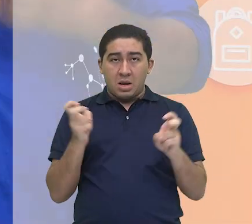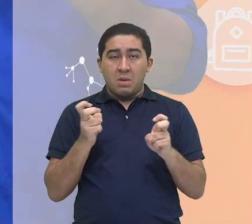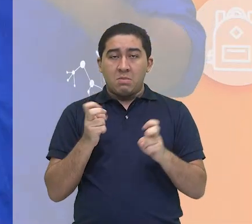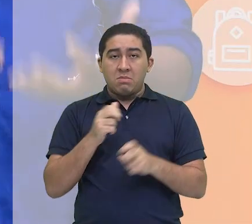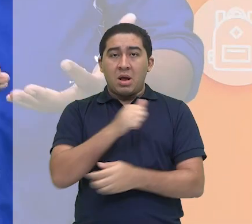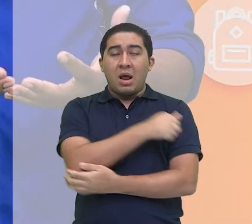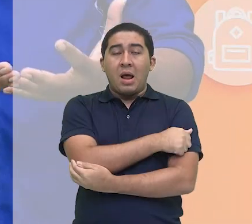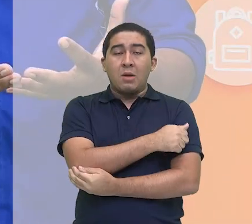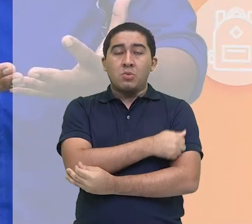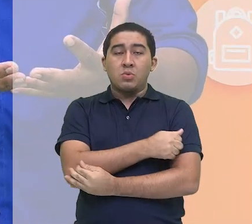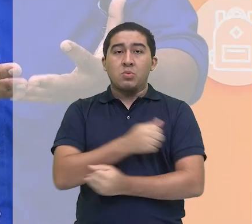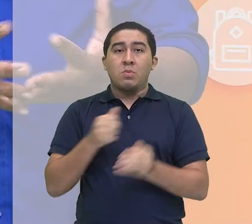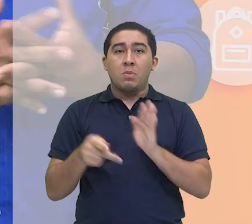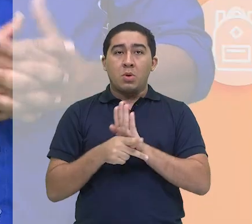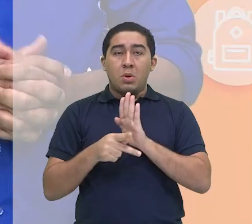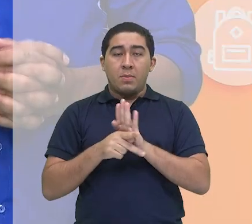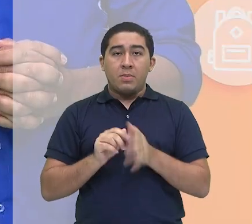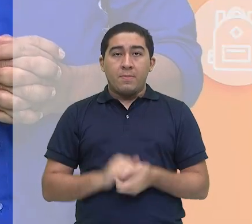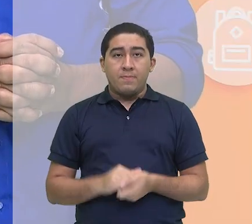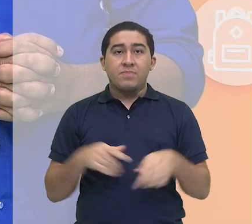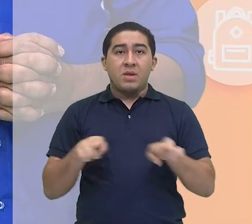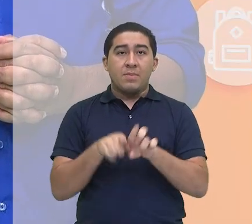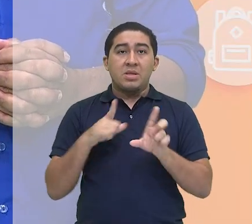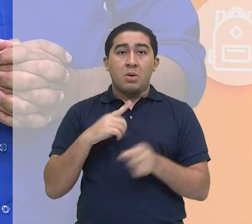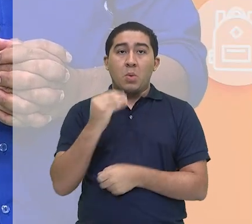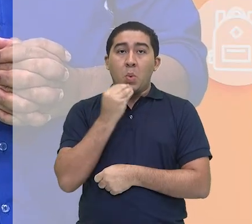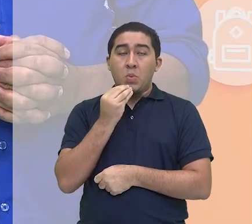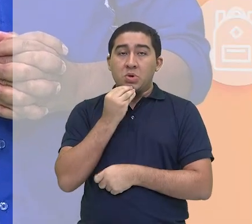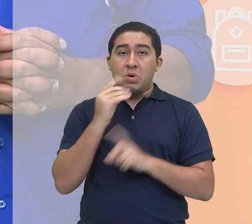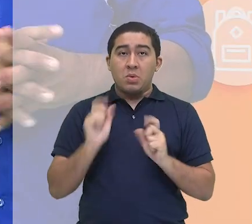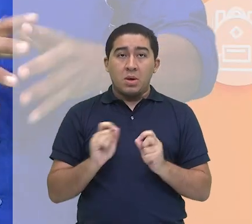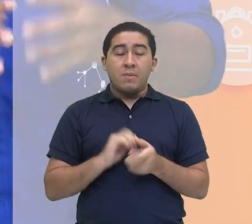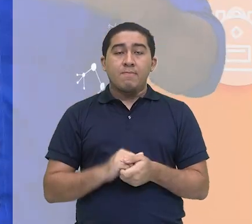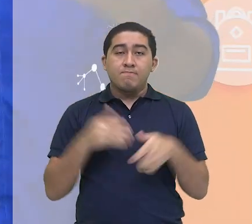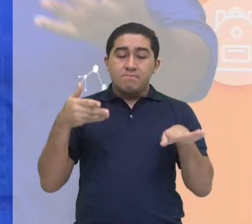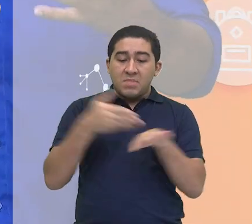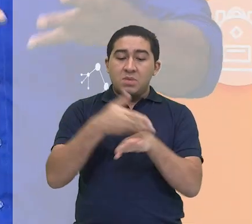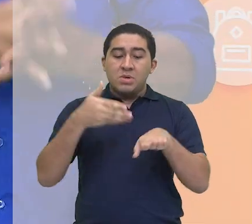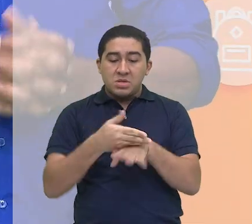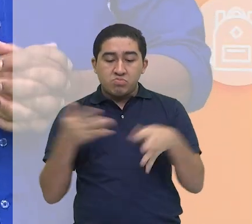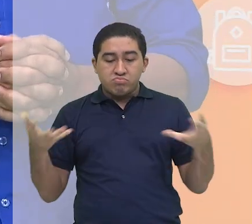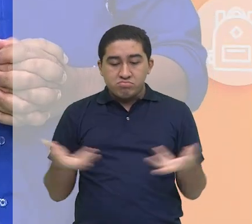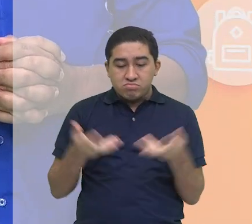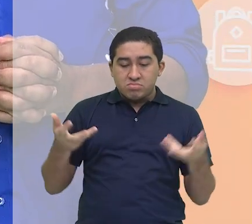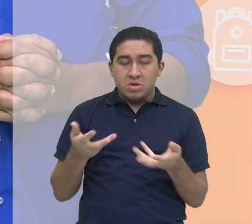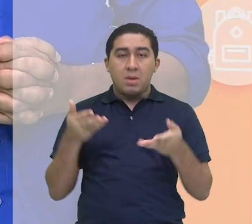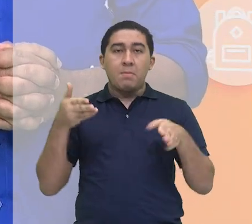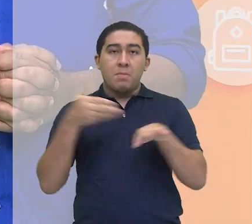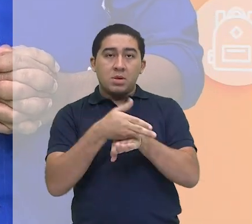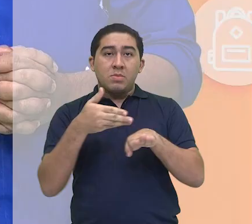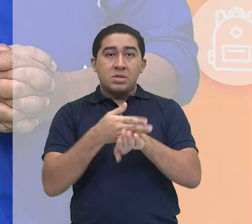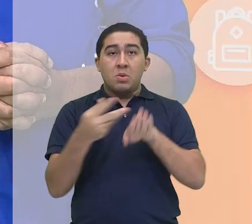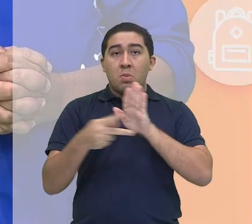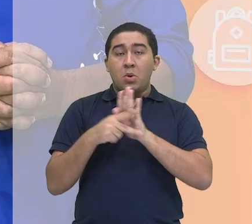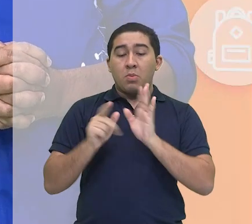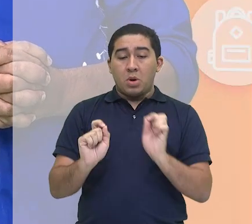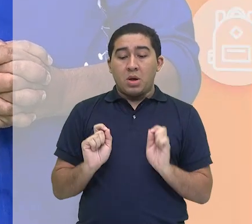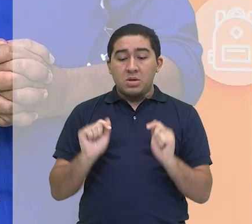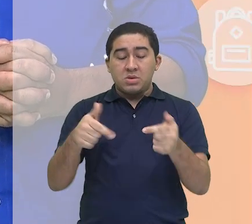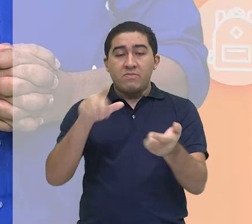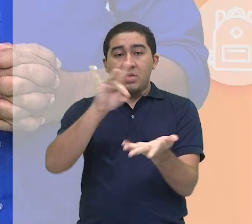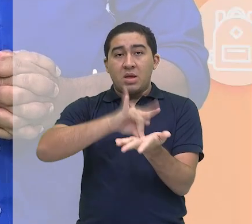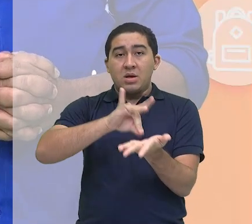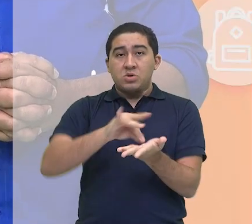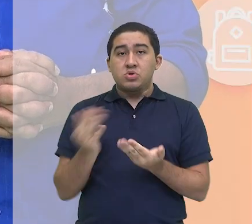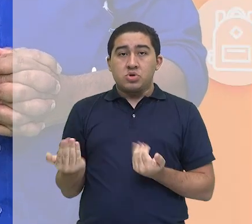Então, aí abre a oportunidade para o engajamento, para promover essa participação mais ativa